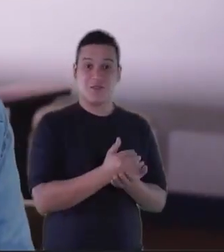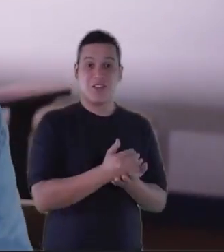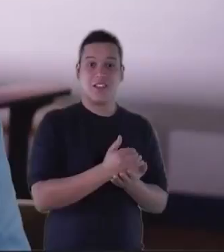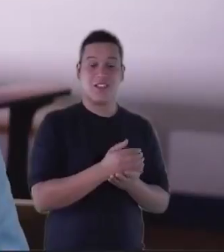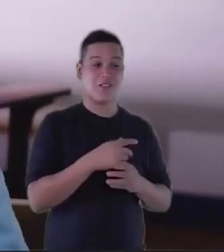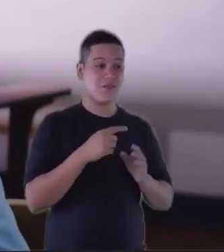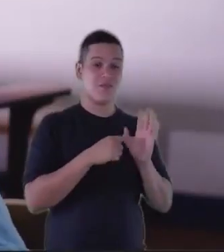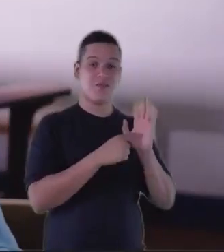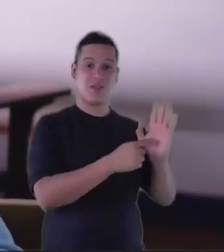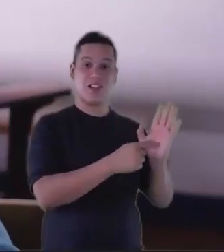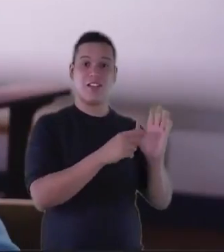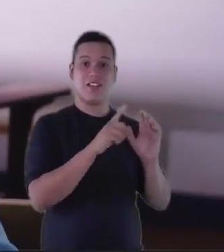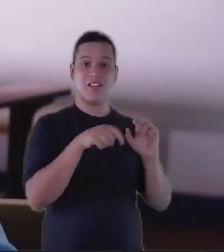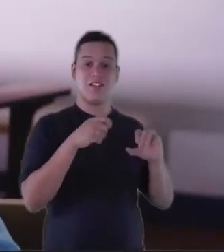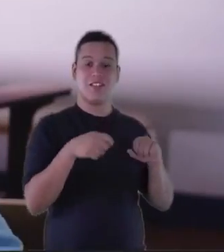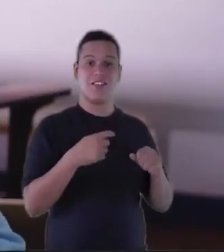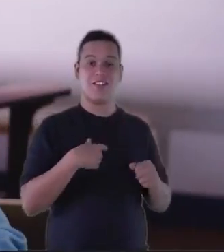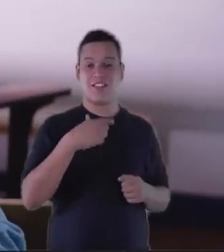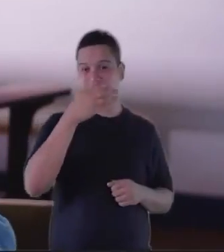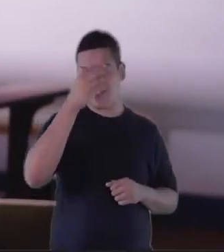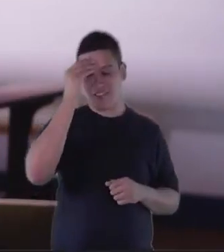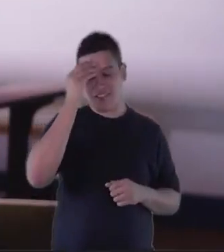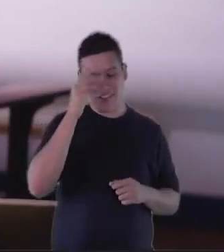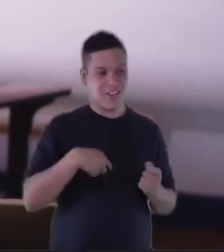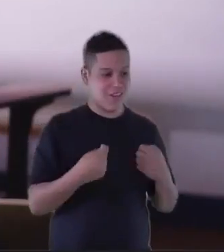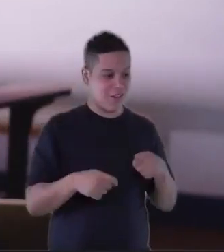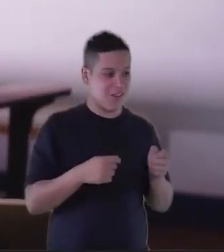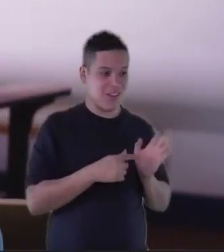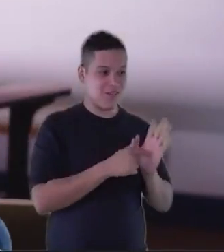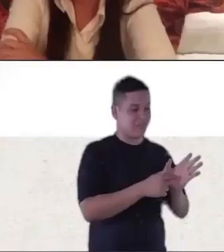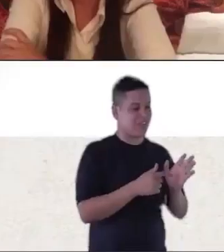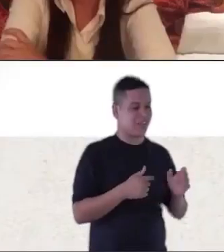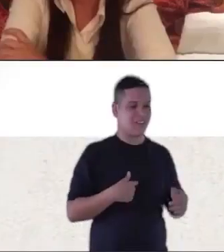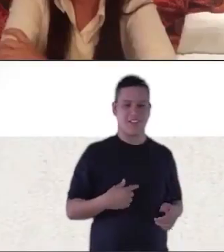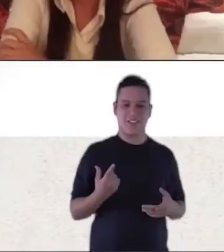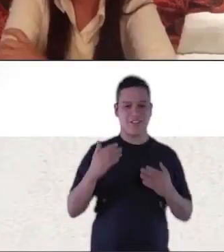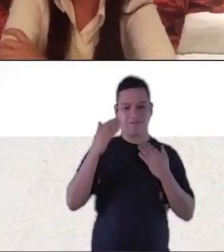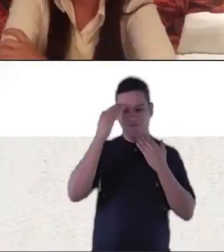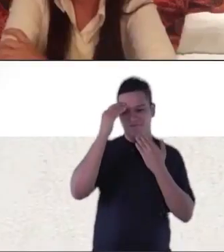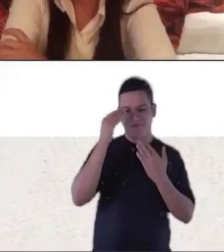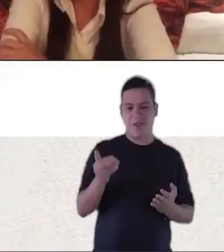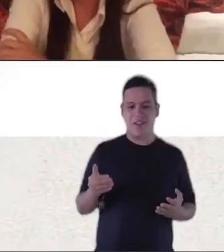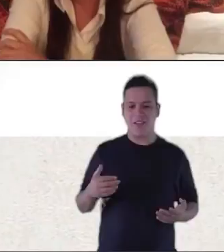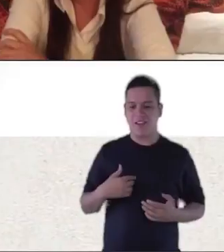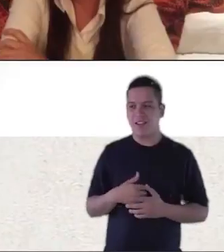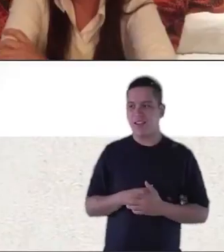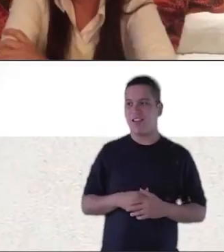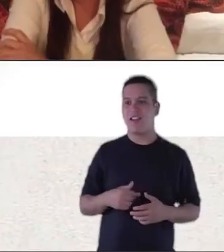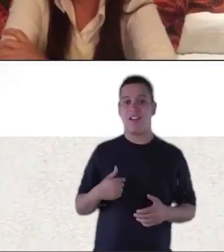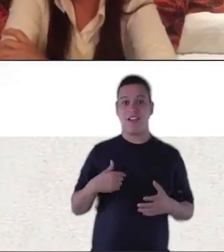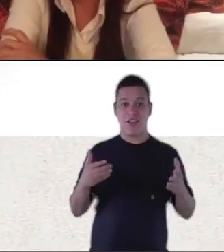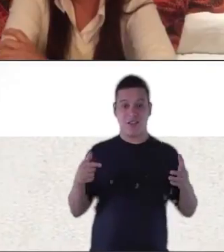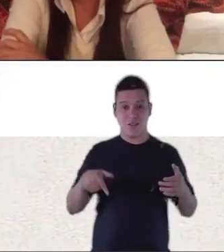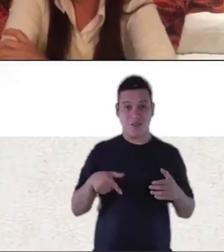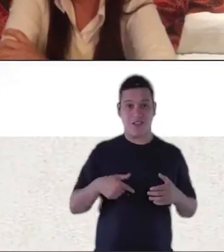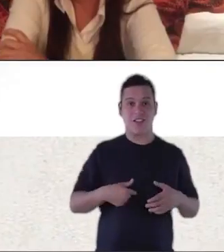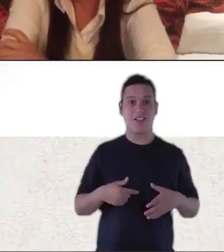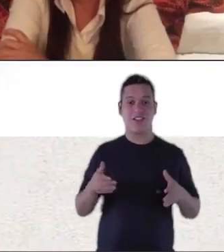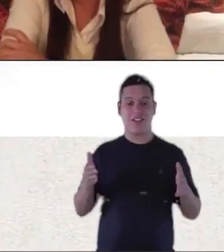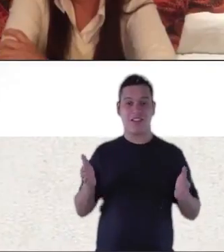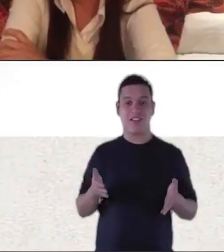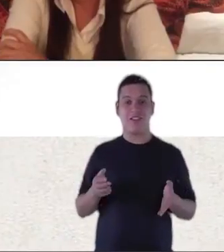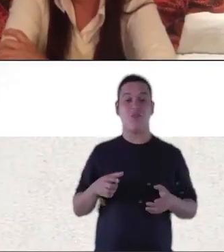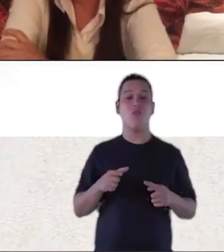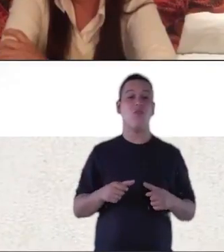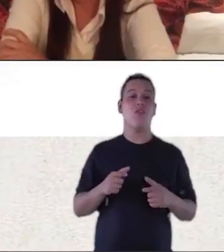Aí vai o Tony e faz a abertura que eu deveria ter feito ao Tony. Muito obrigado, gente. Eu estou aqui em Itabira, fazendo sempre um